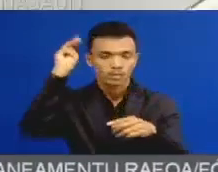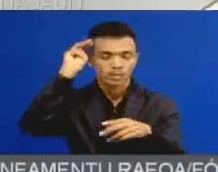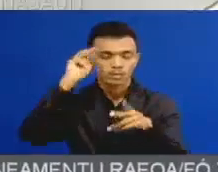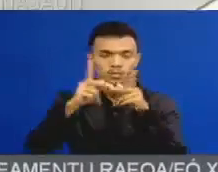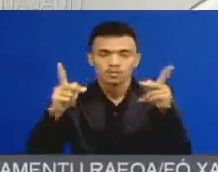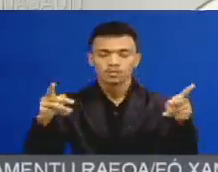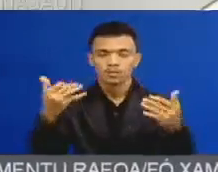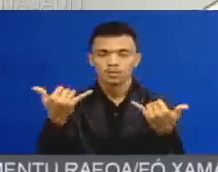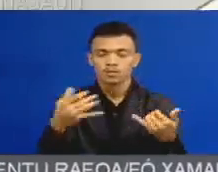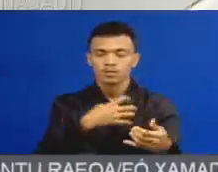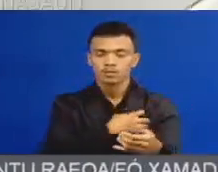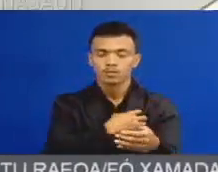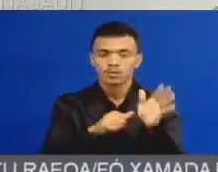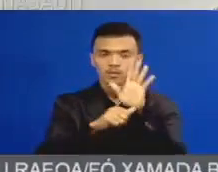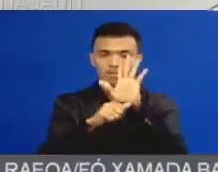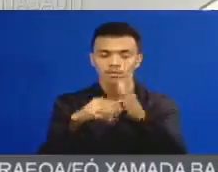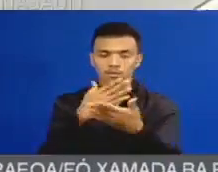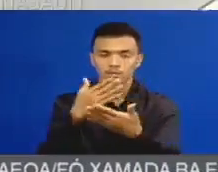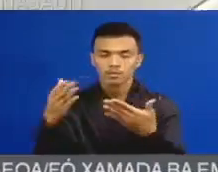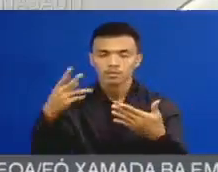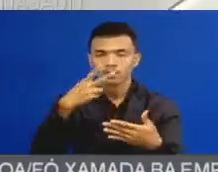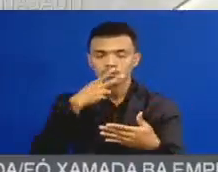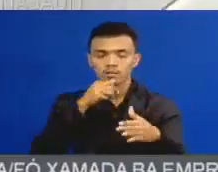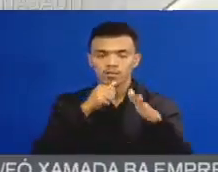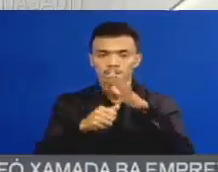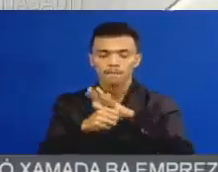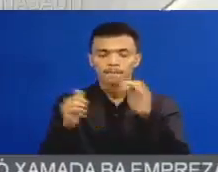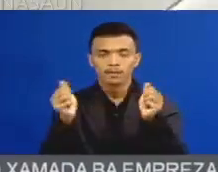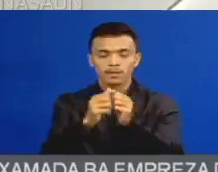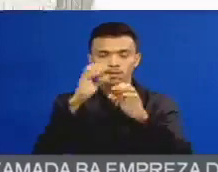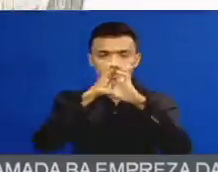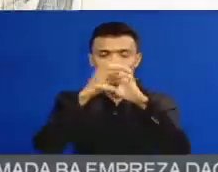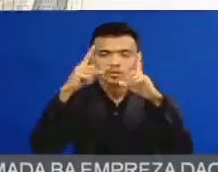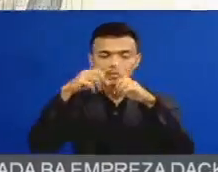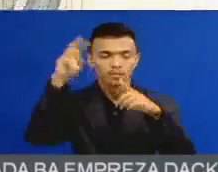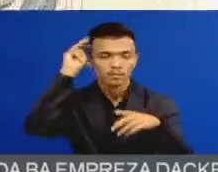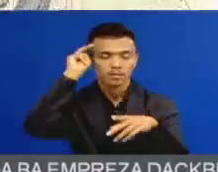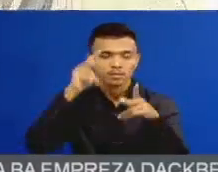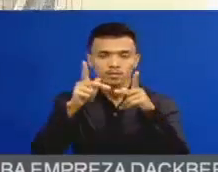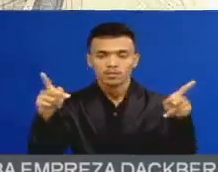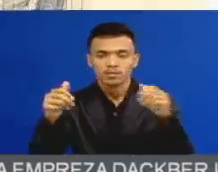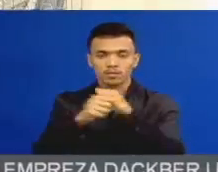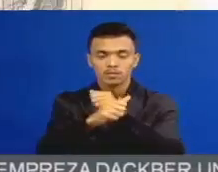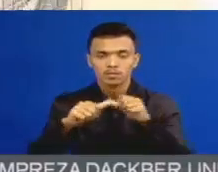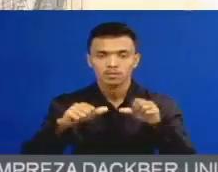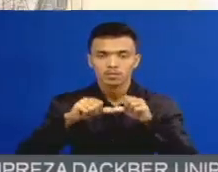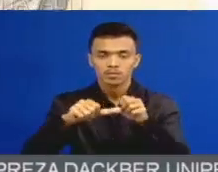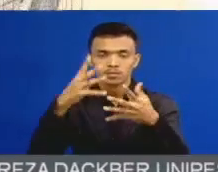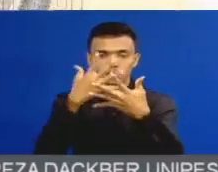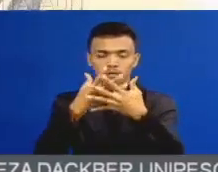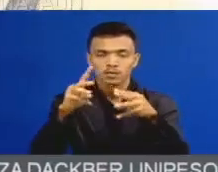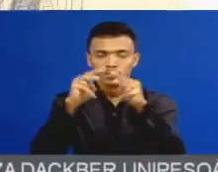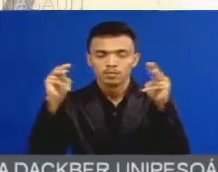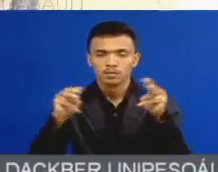parte polícia apresenta na evidência cigarro ilegal ho carreta para Ministério Público. No suspeito, se continua detém recela município